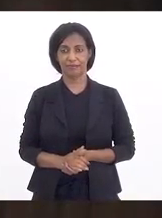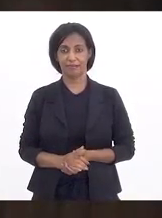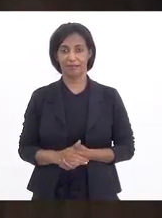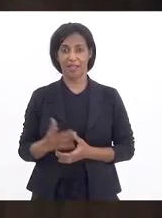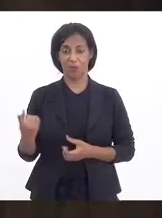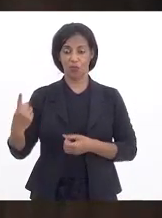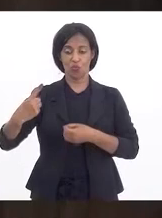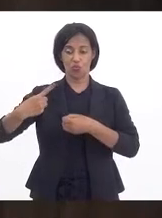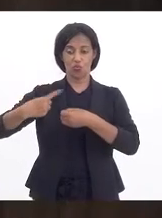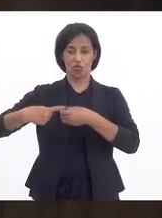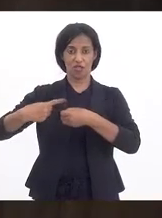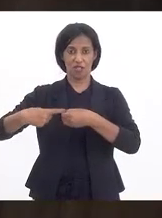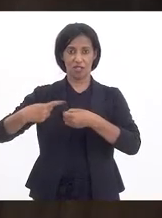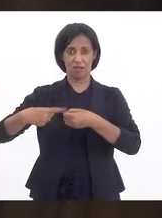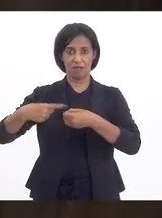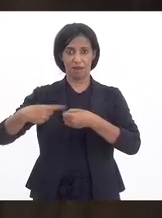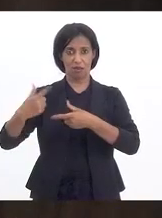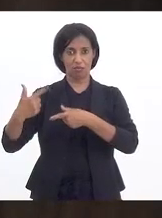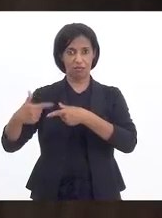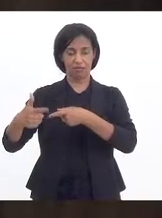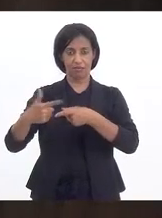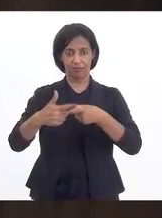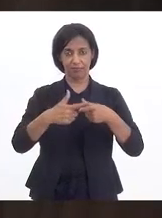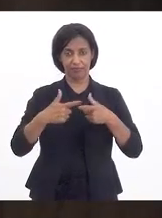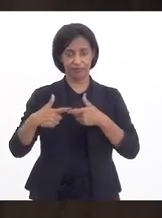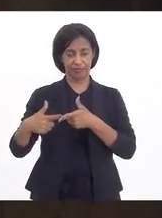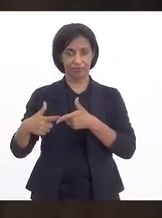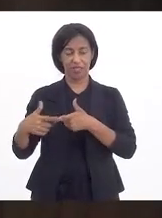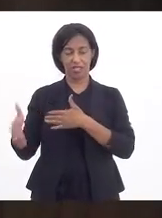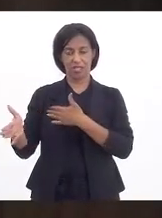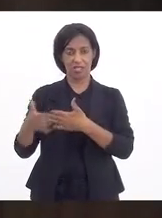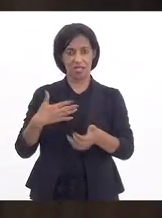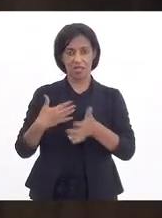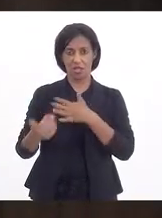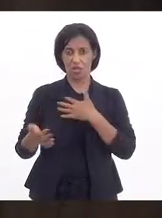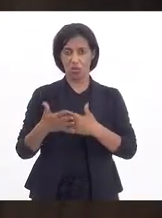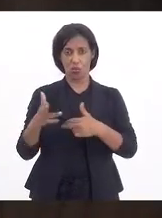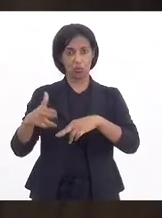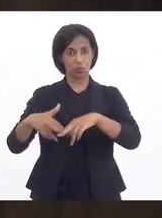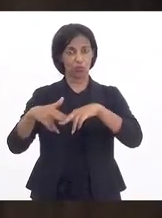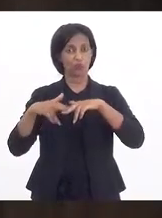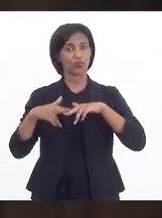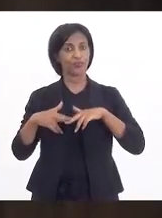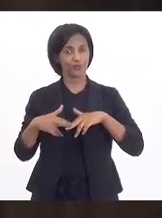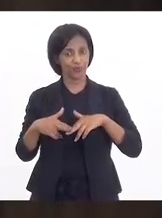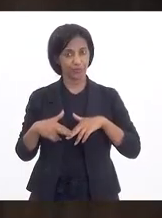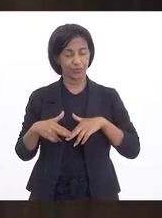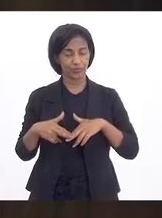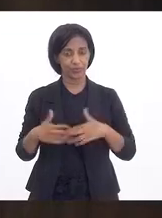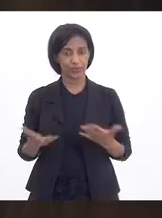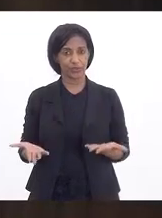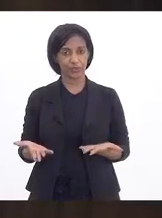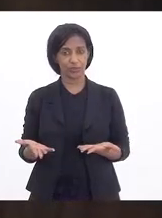Municipal segundo em qualquer caso de